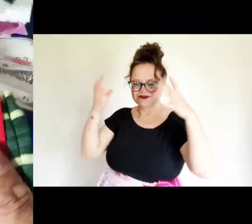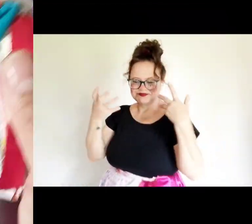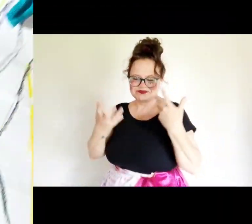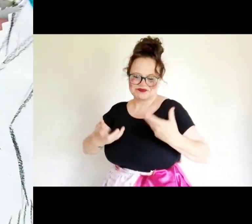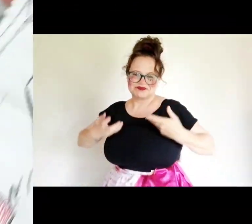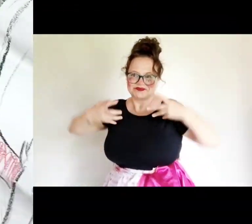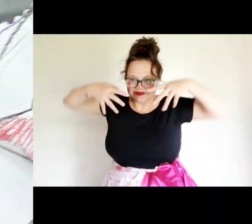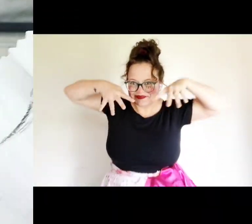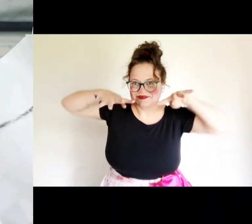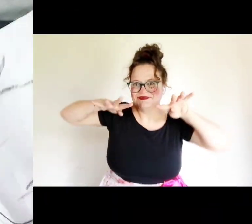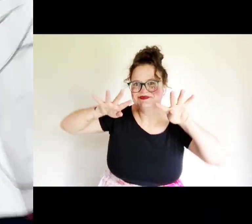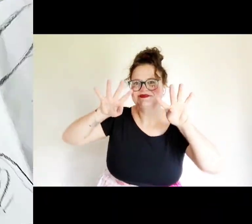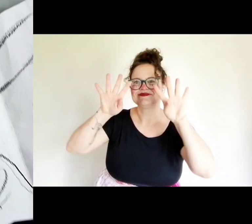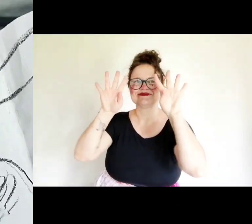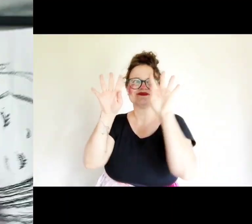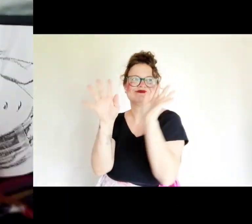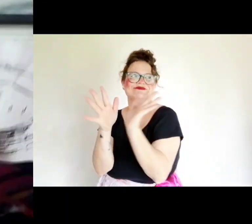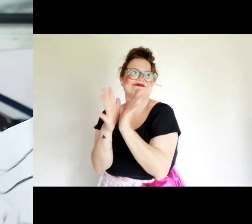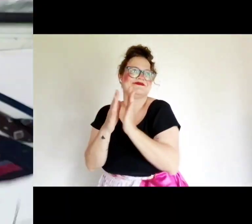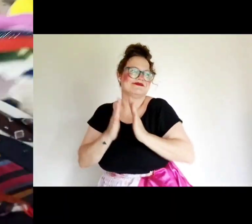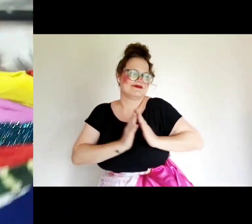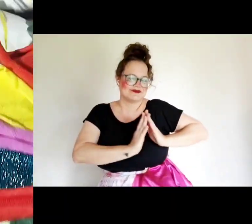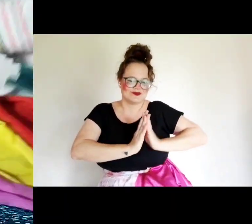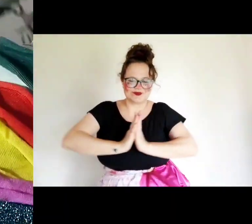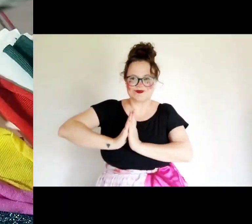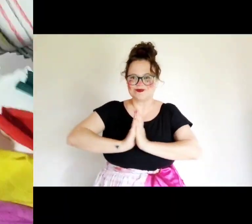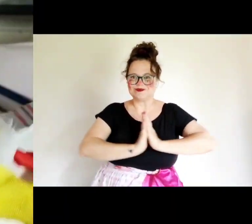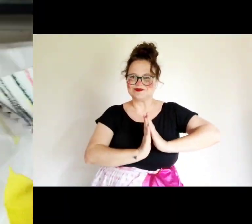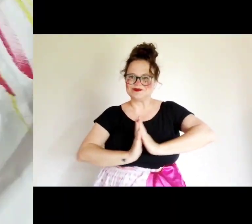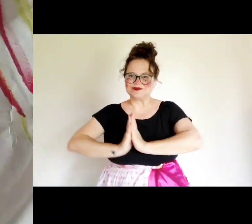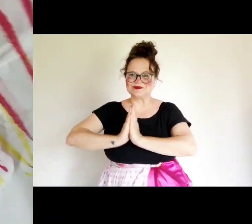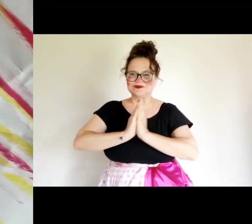é uma drag de pano, boneca de pano.